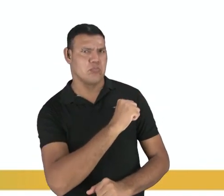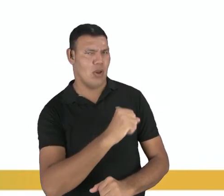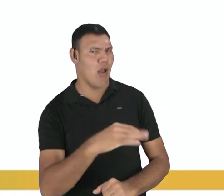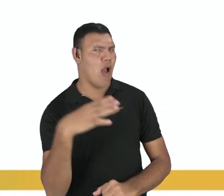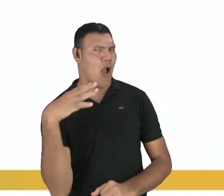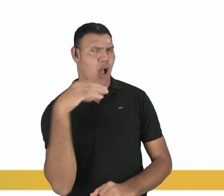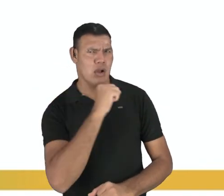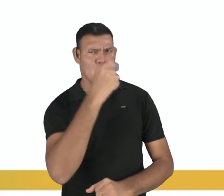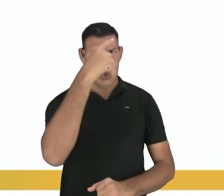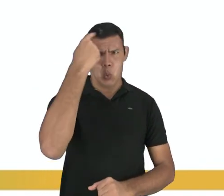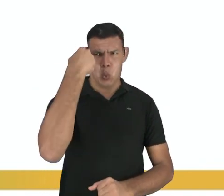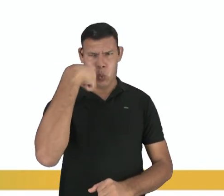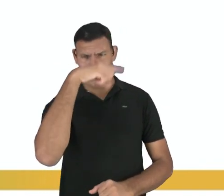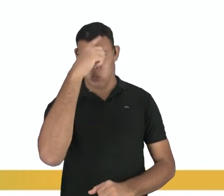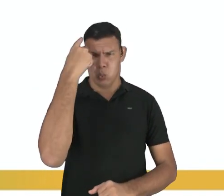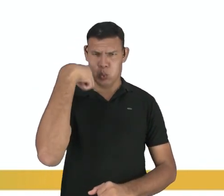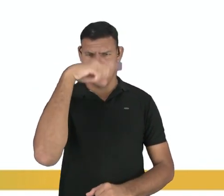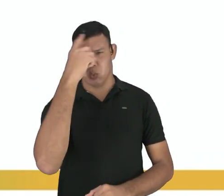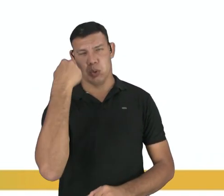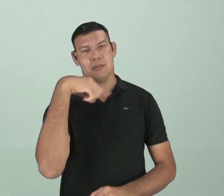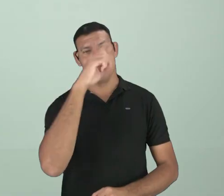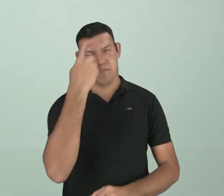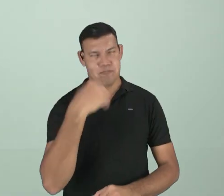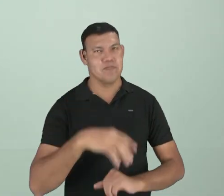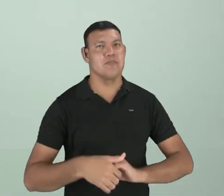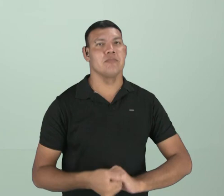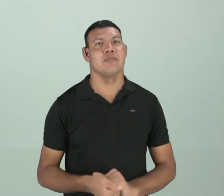passar voando.